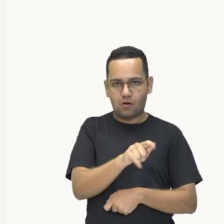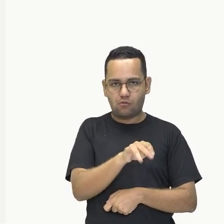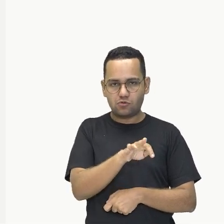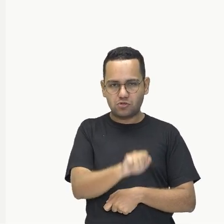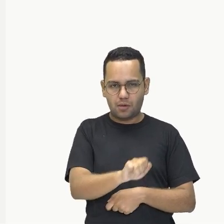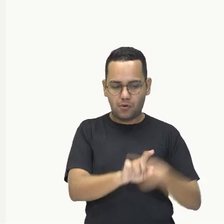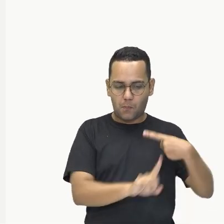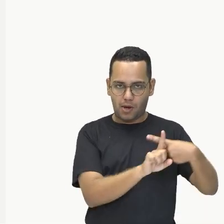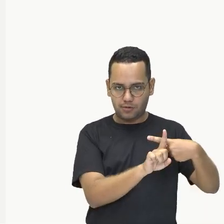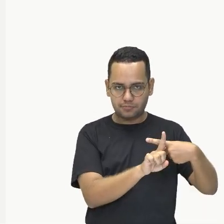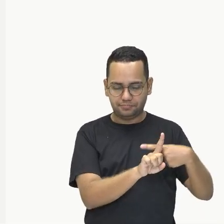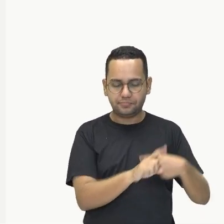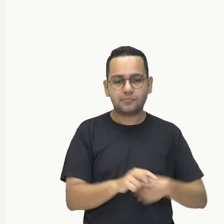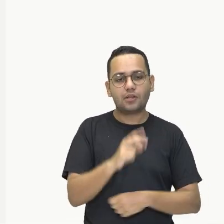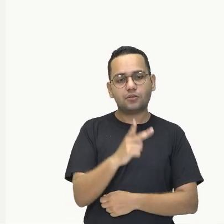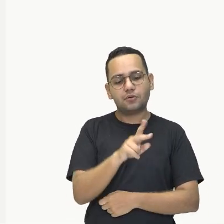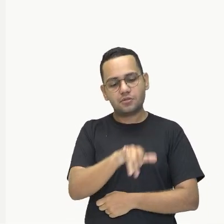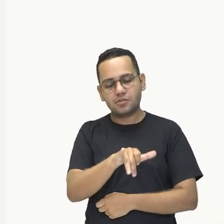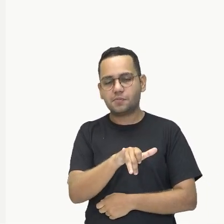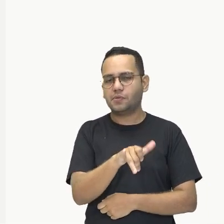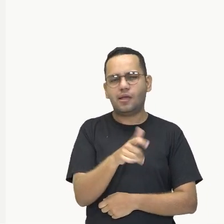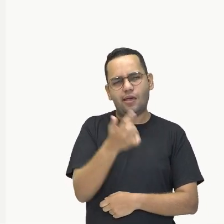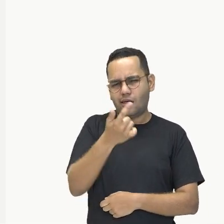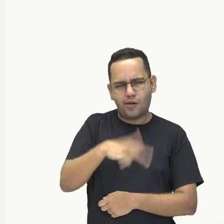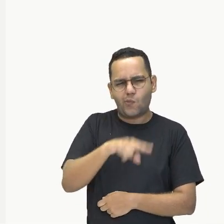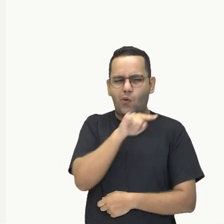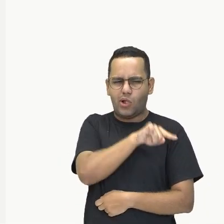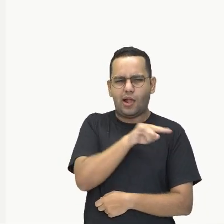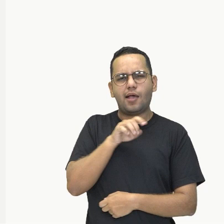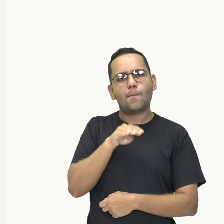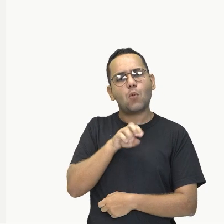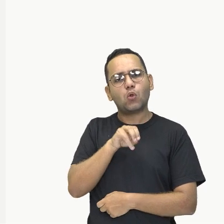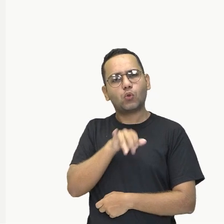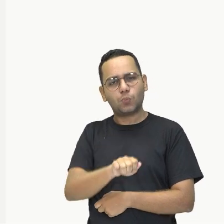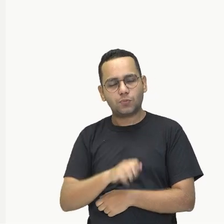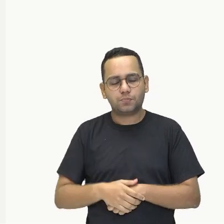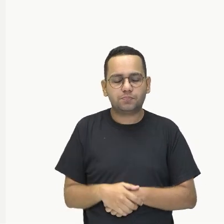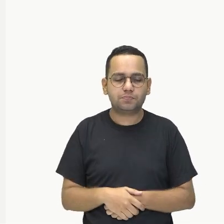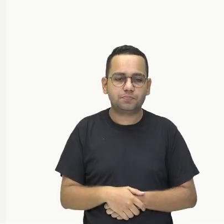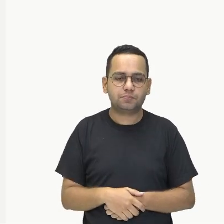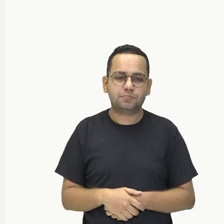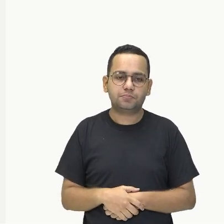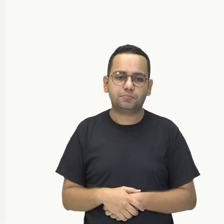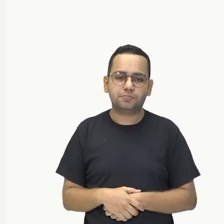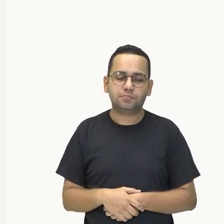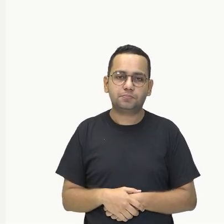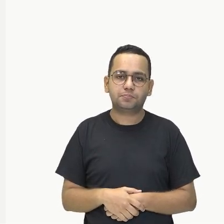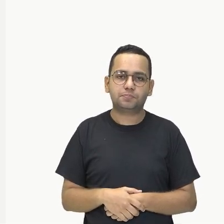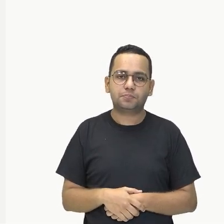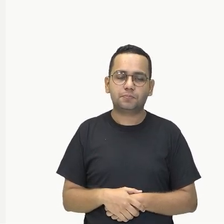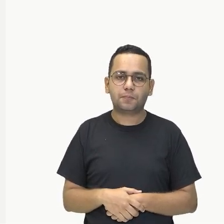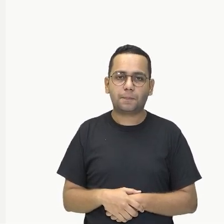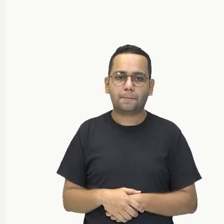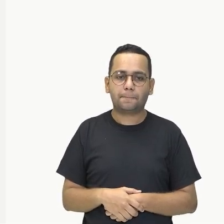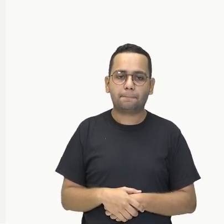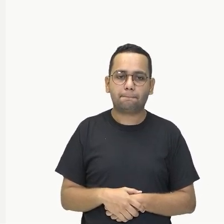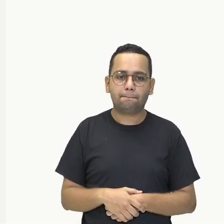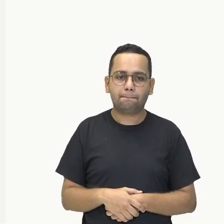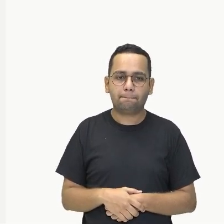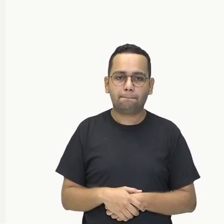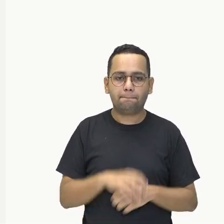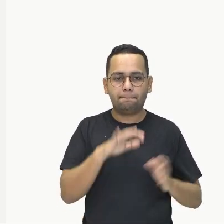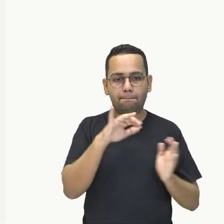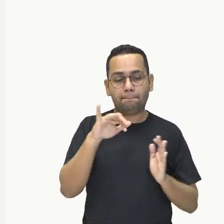2y. Então, temos o polinômio 3x mais 2y.